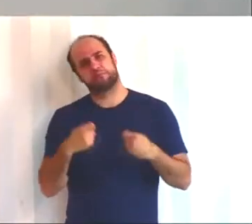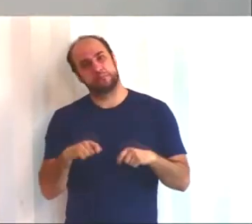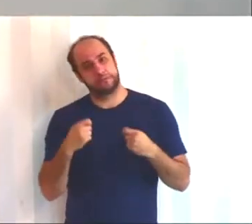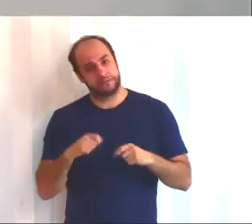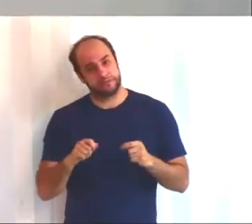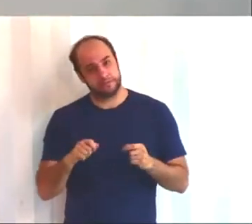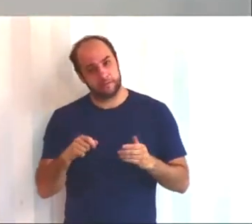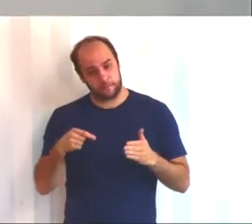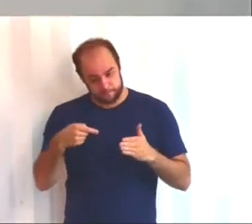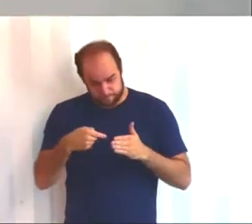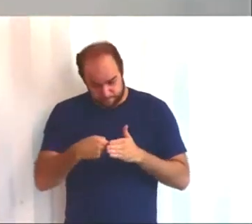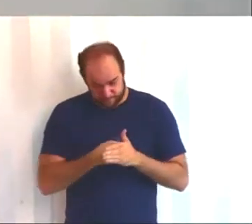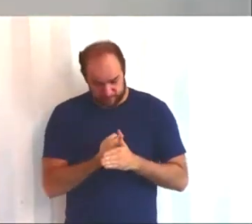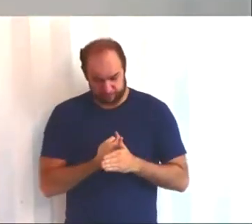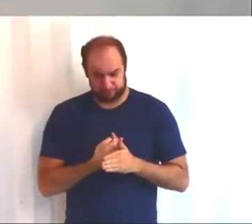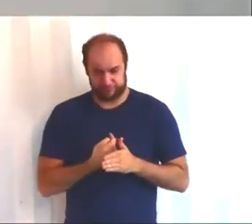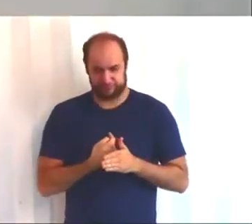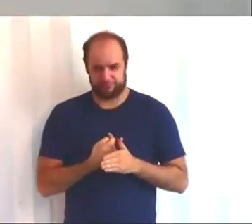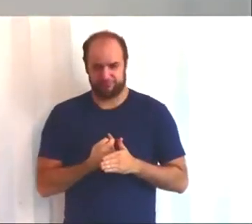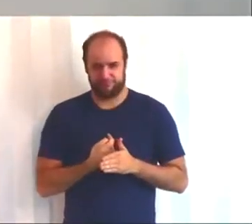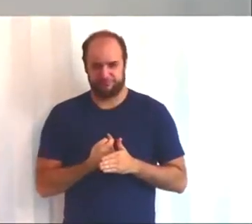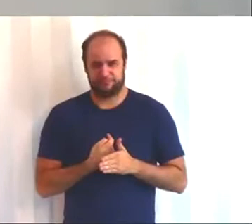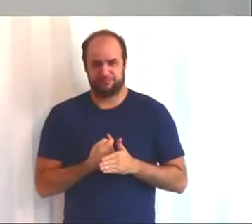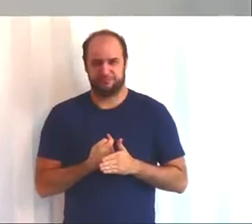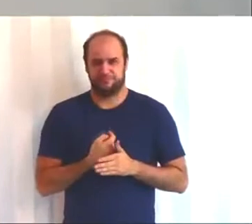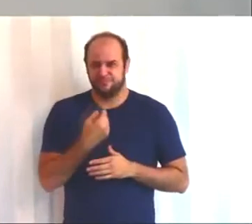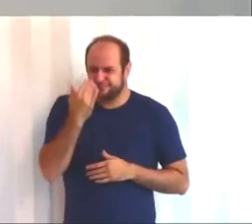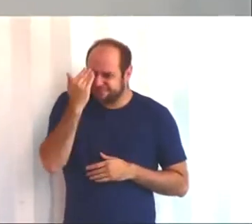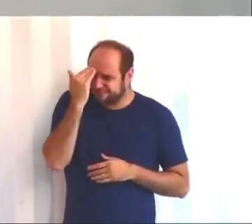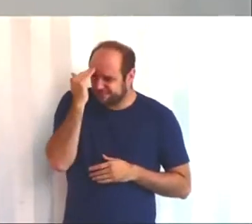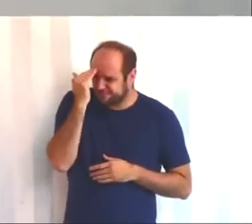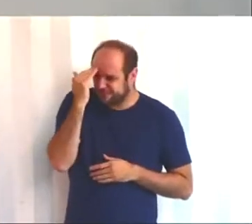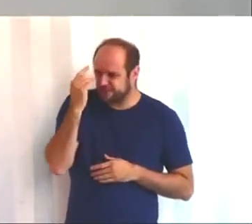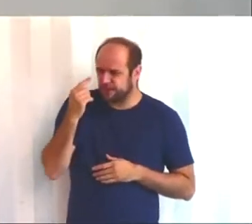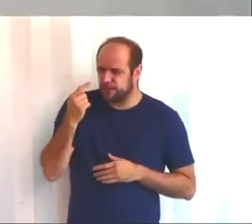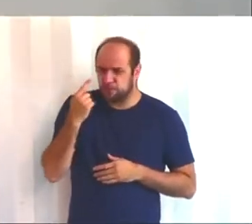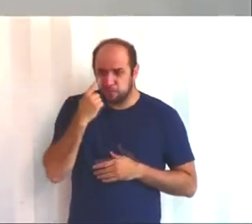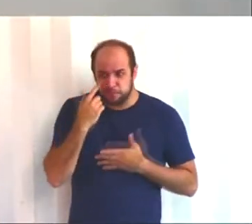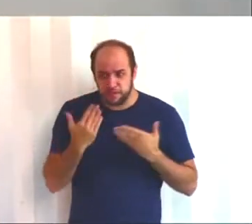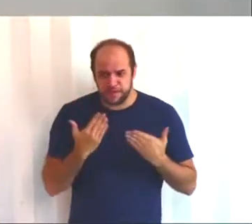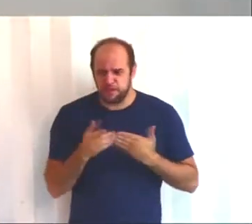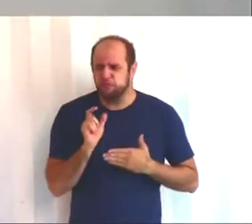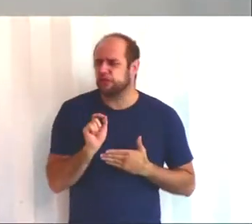a nós. Nós temos entendido o que é perigo à nossa fé?